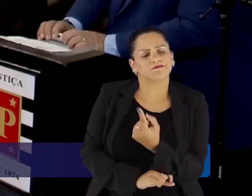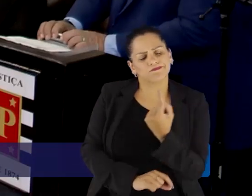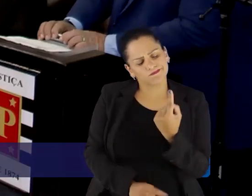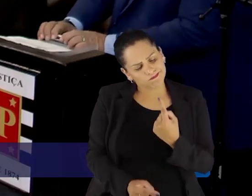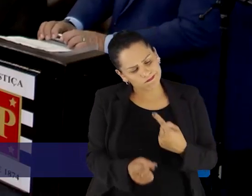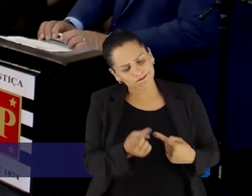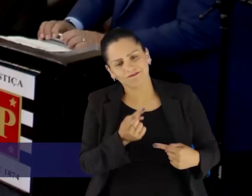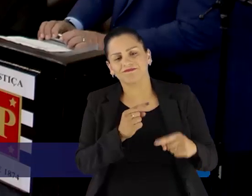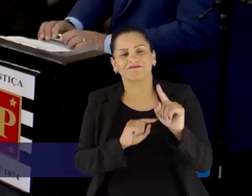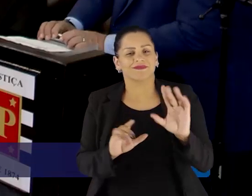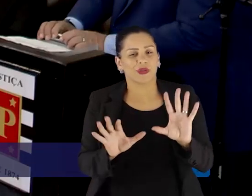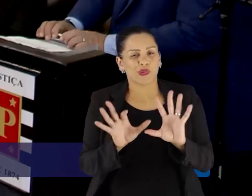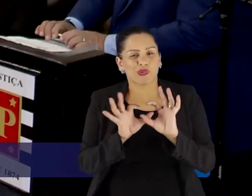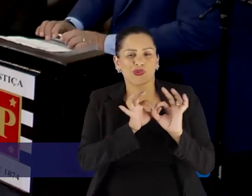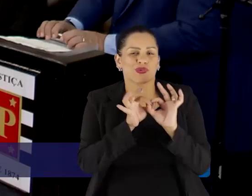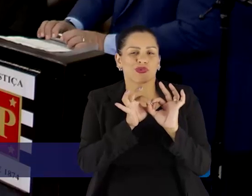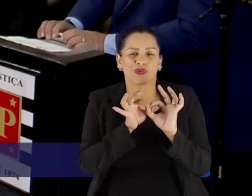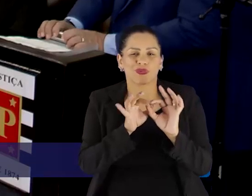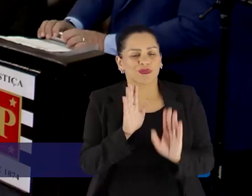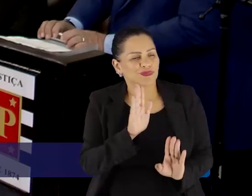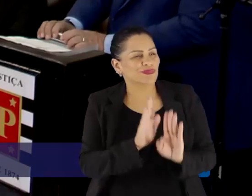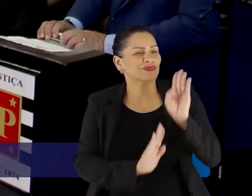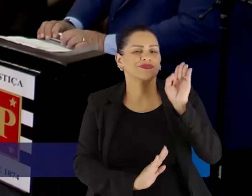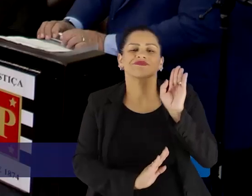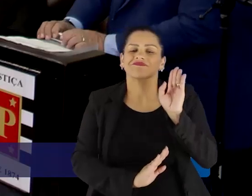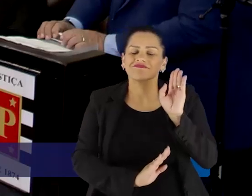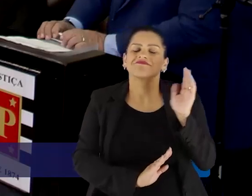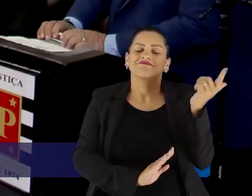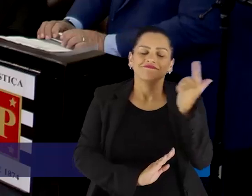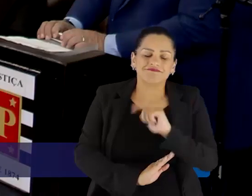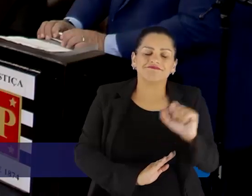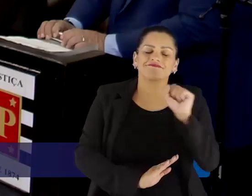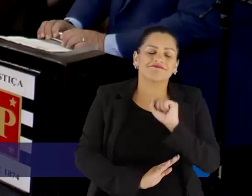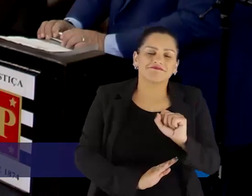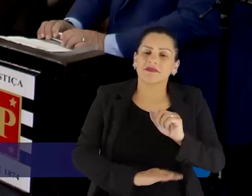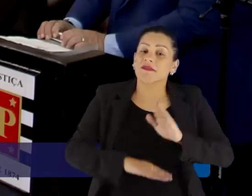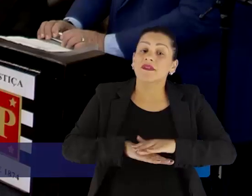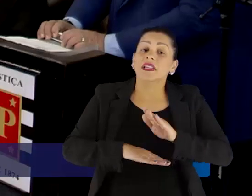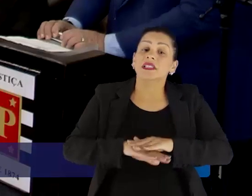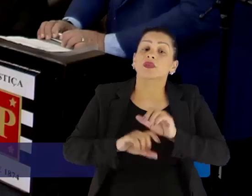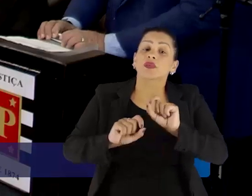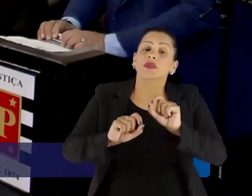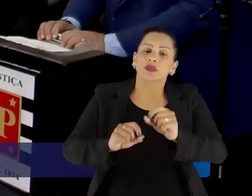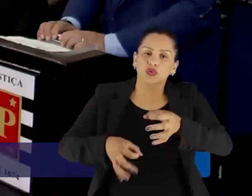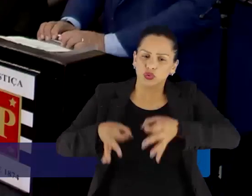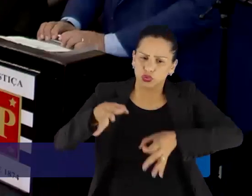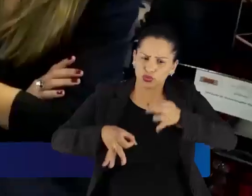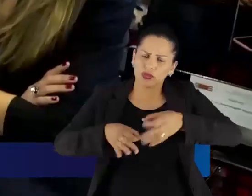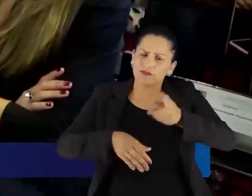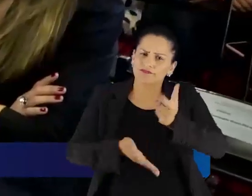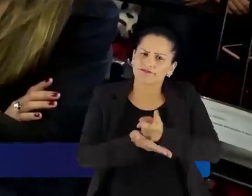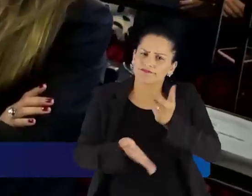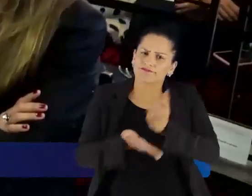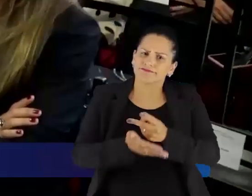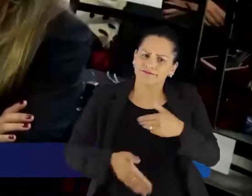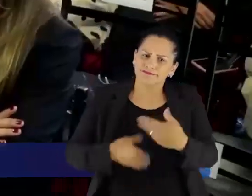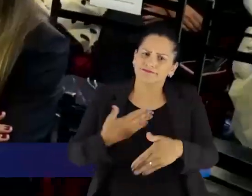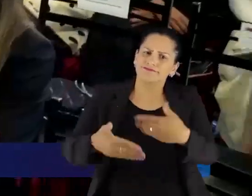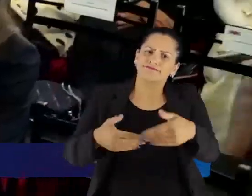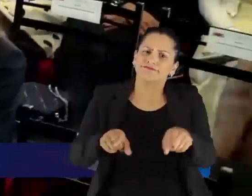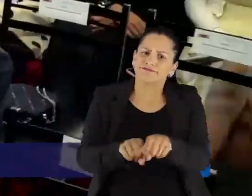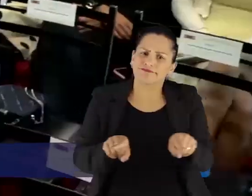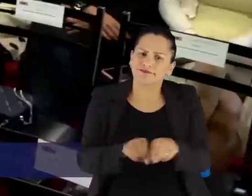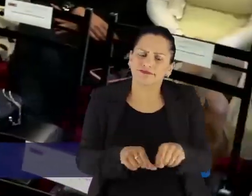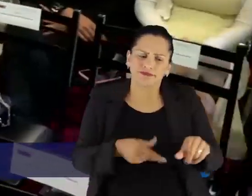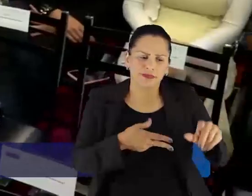conseguimos juntos superar e fazer com que a justiça continuasse funcionando que o governo